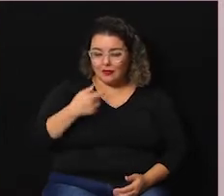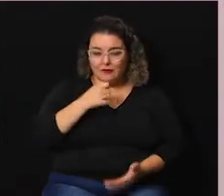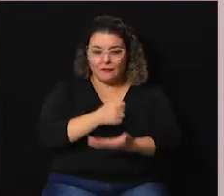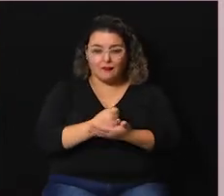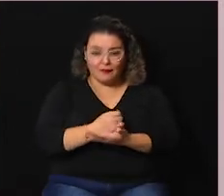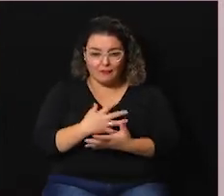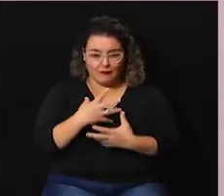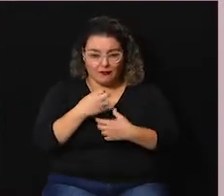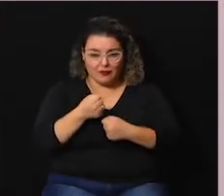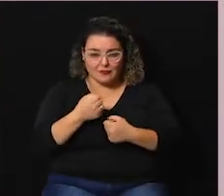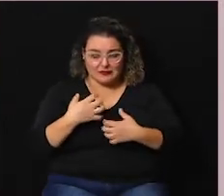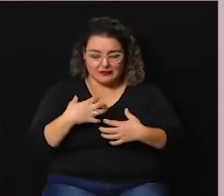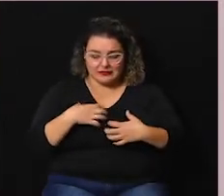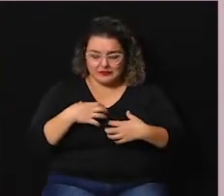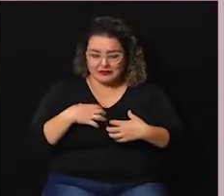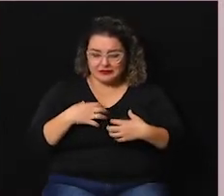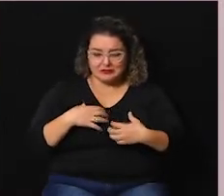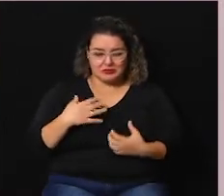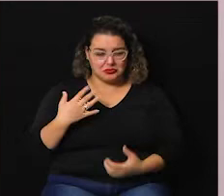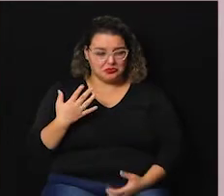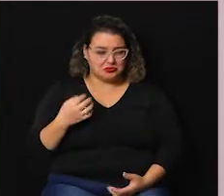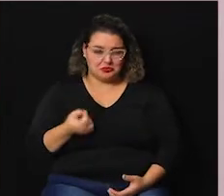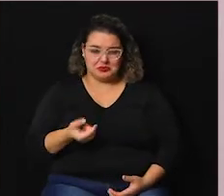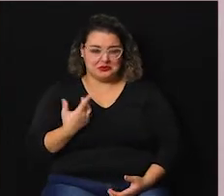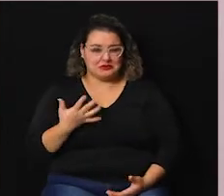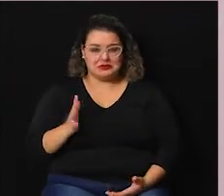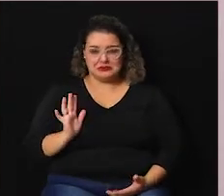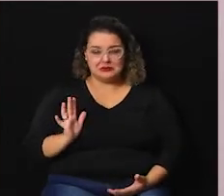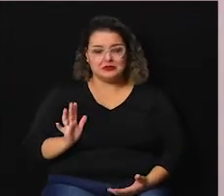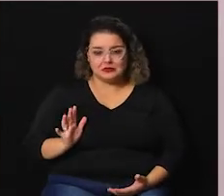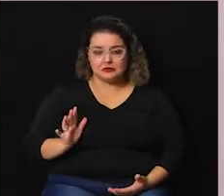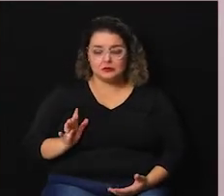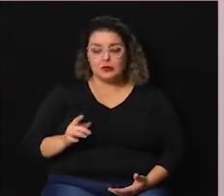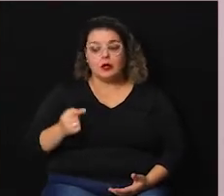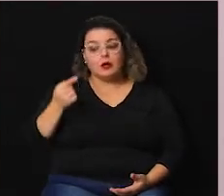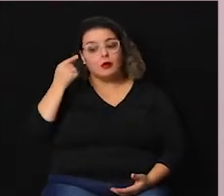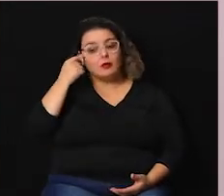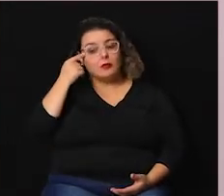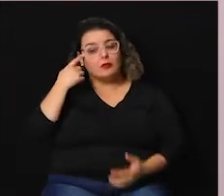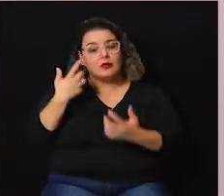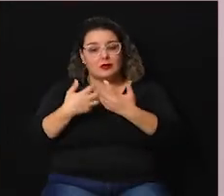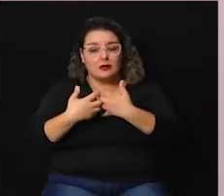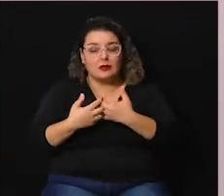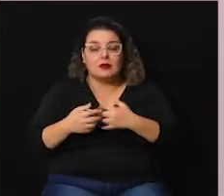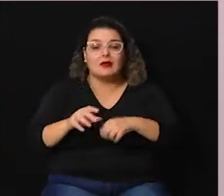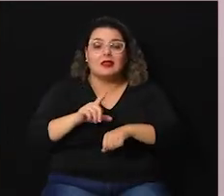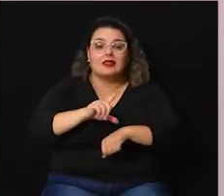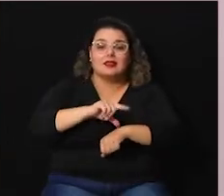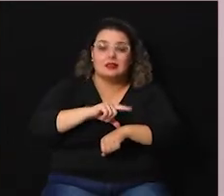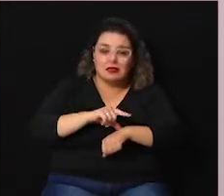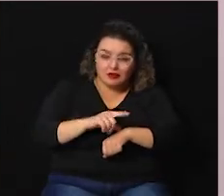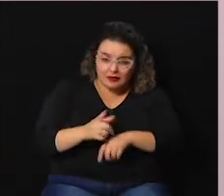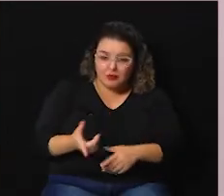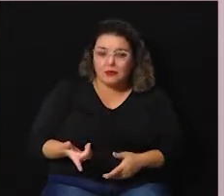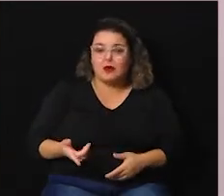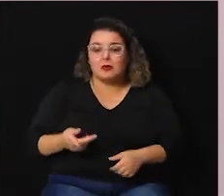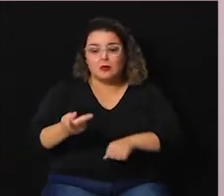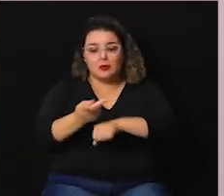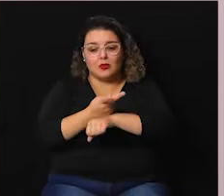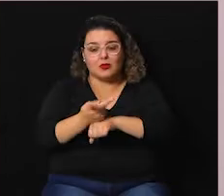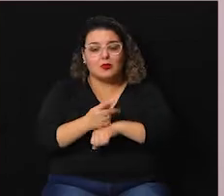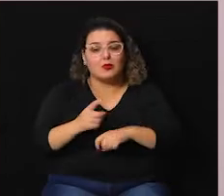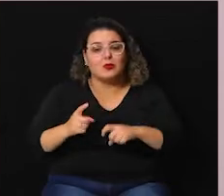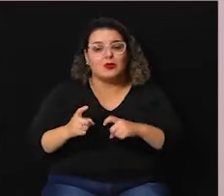no paciente, porque tem muita gente, eu imagino, que deixa aí, demora para procurar um médico porque tem medo dos efeitos